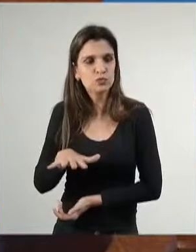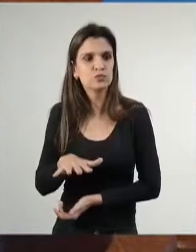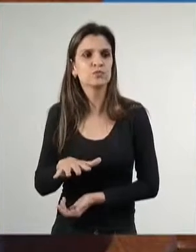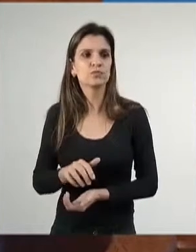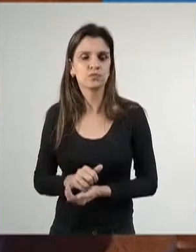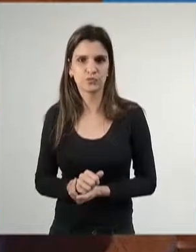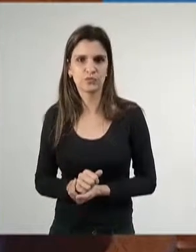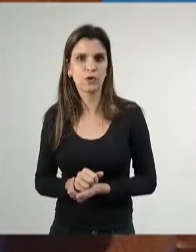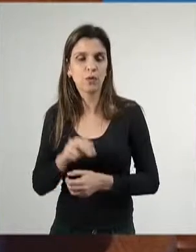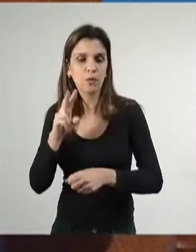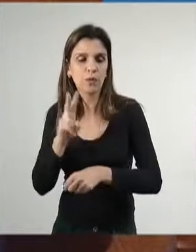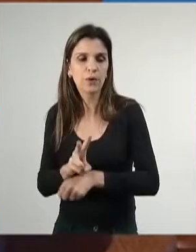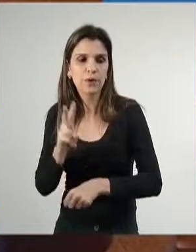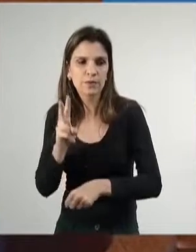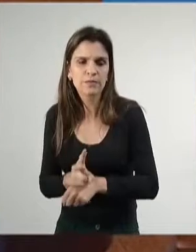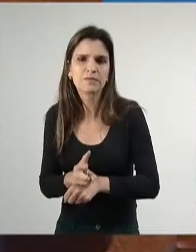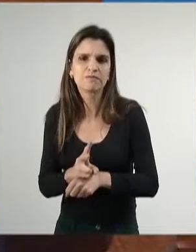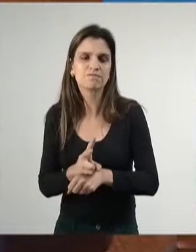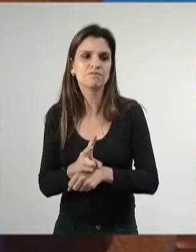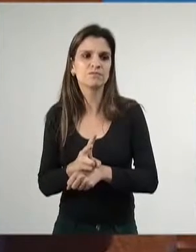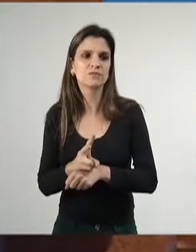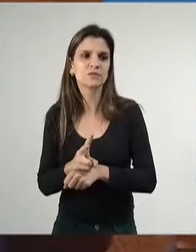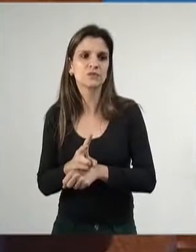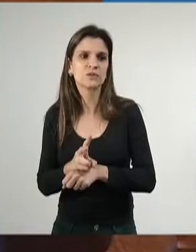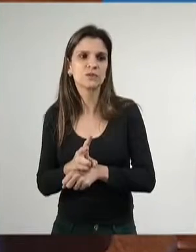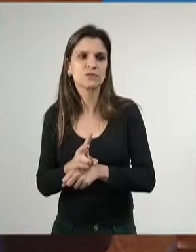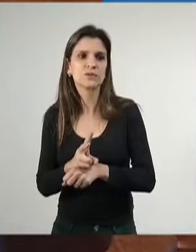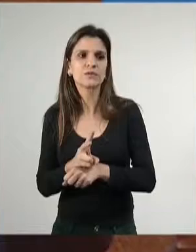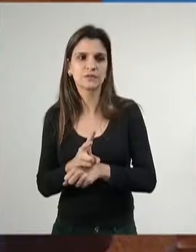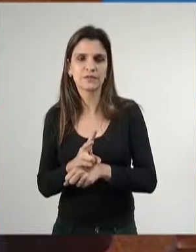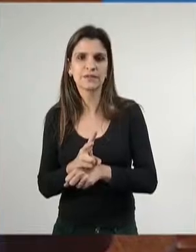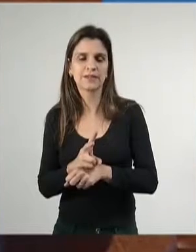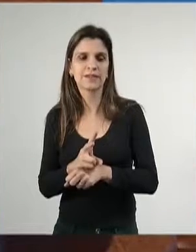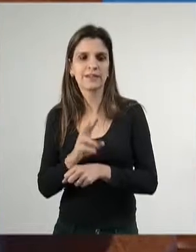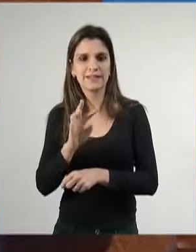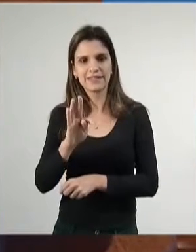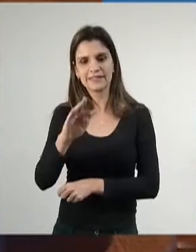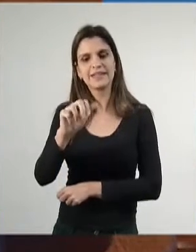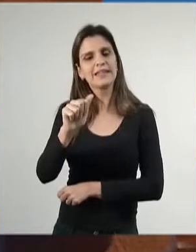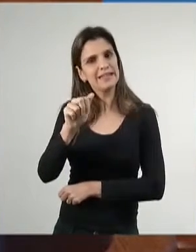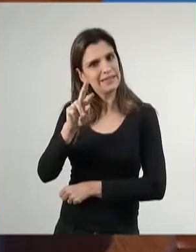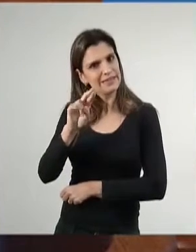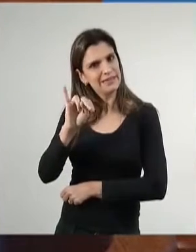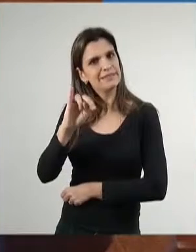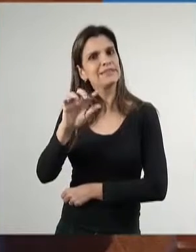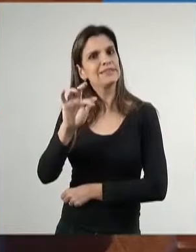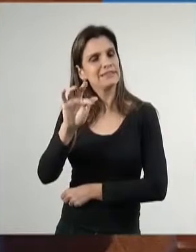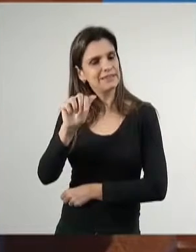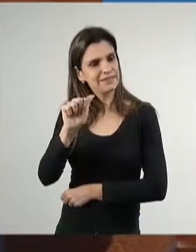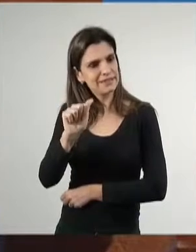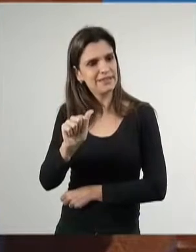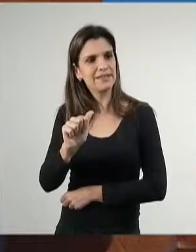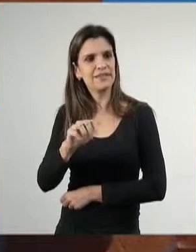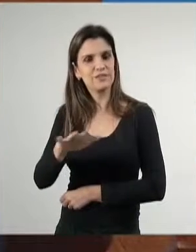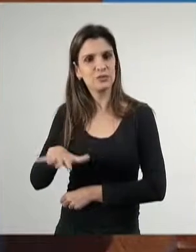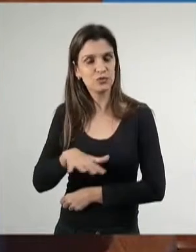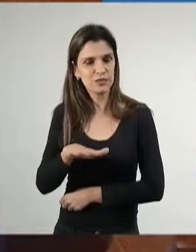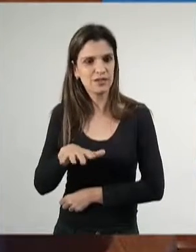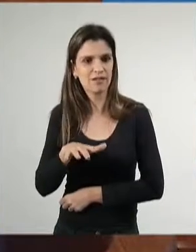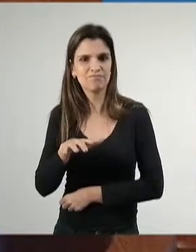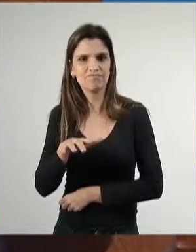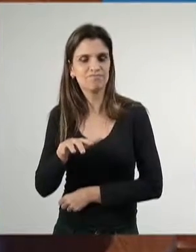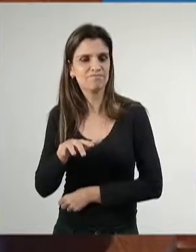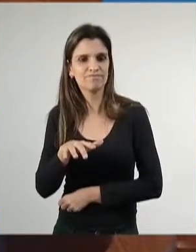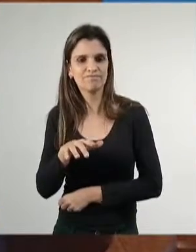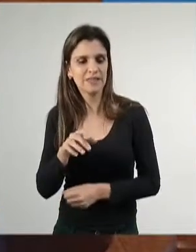são beneficiários da tarifa social. Pessoas que não têm condições de pagar uma conta de